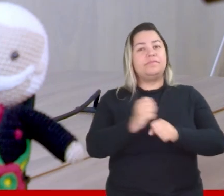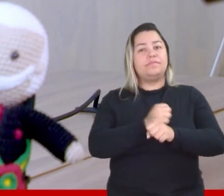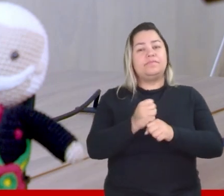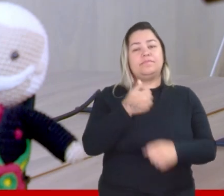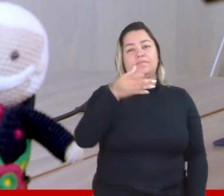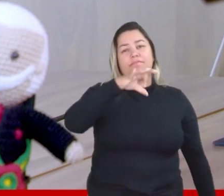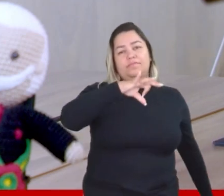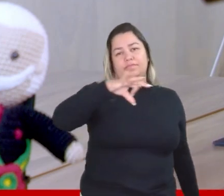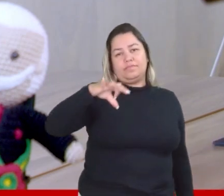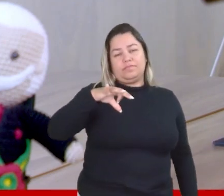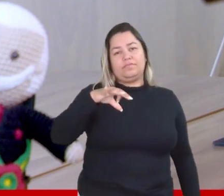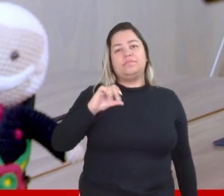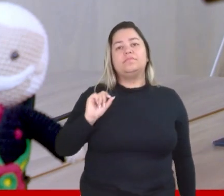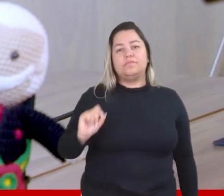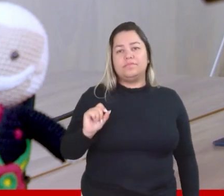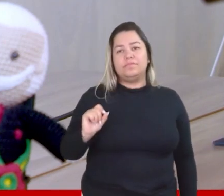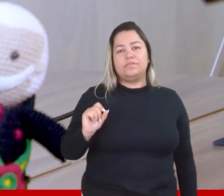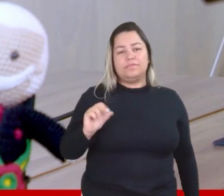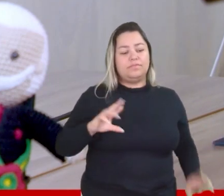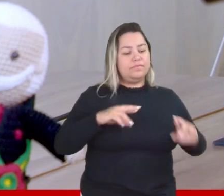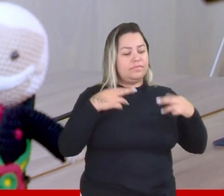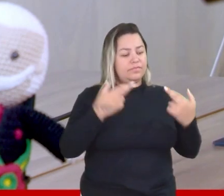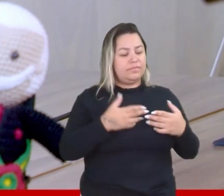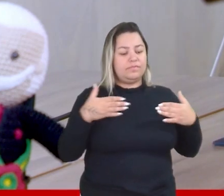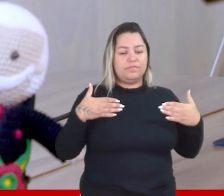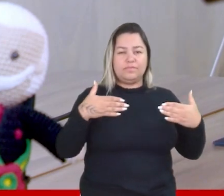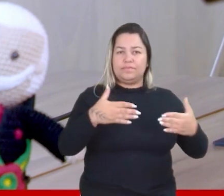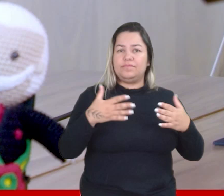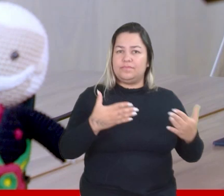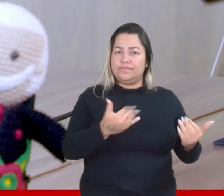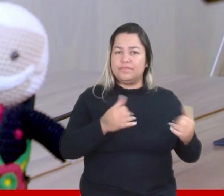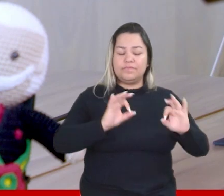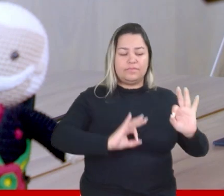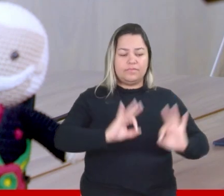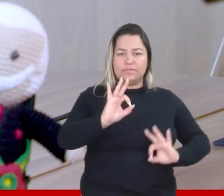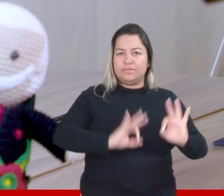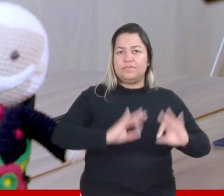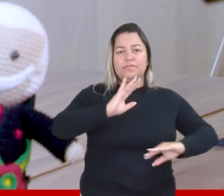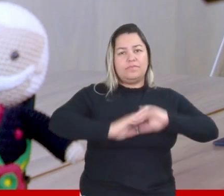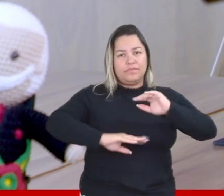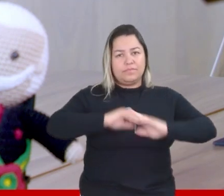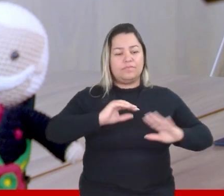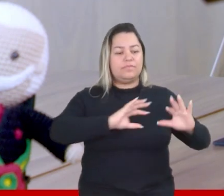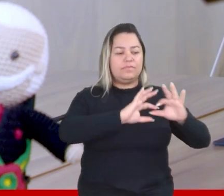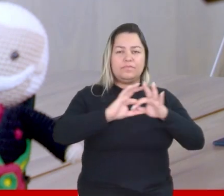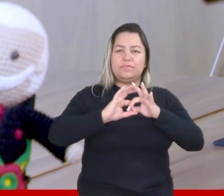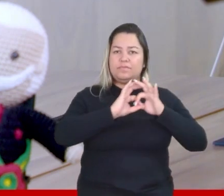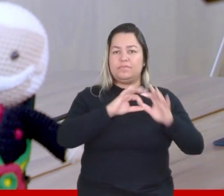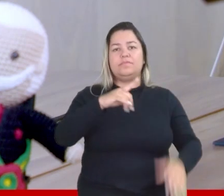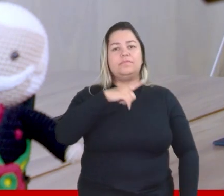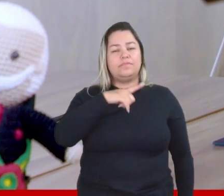de 1999, né, quando, a partir da reunião de ministros de juventude organizados, né, nas Nações Unidas,